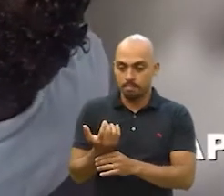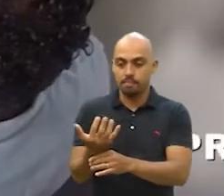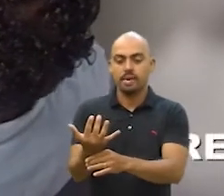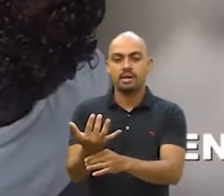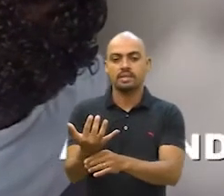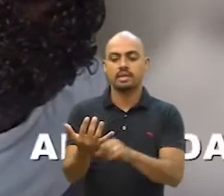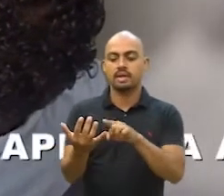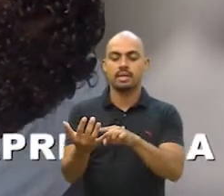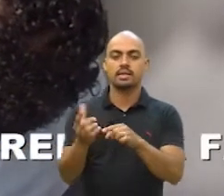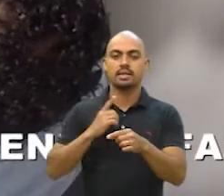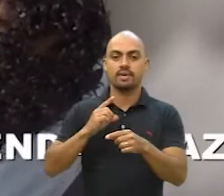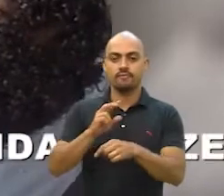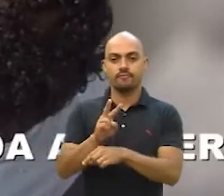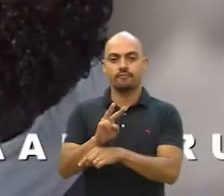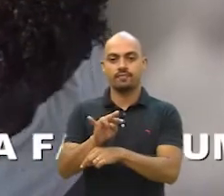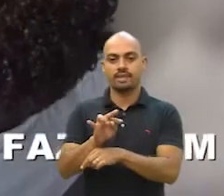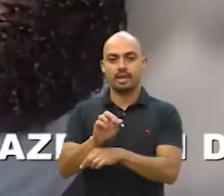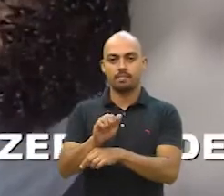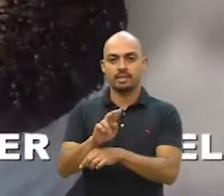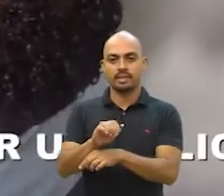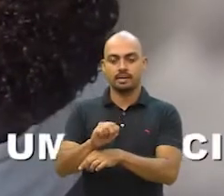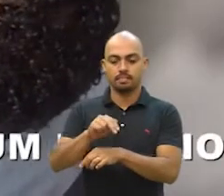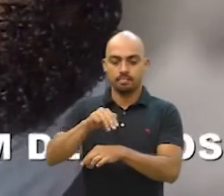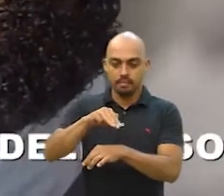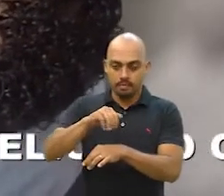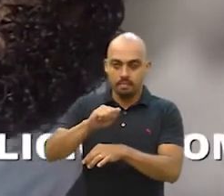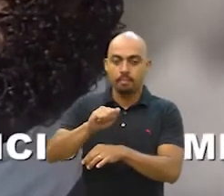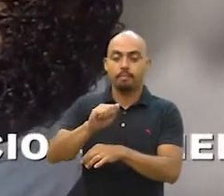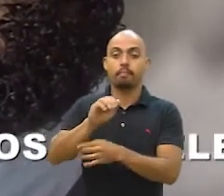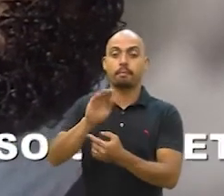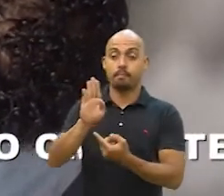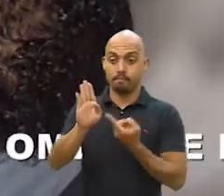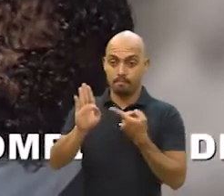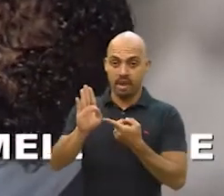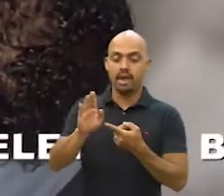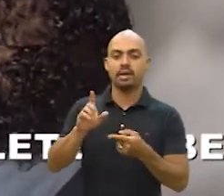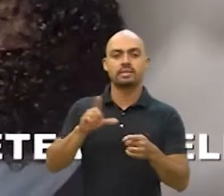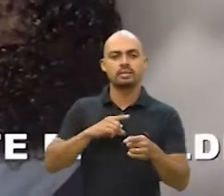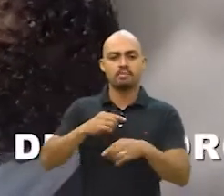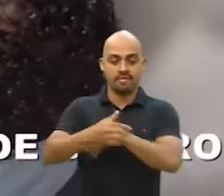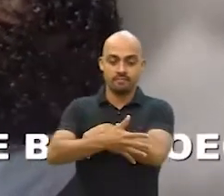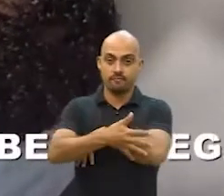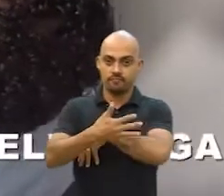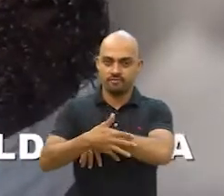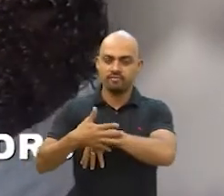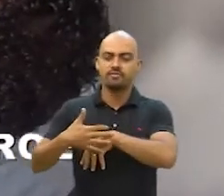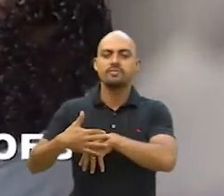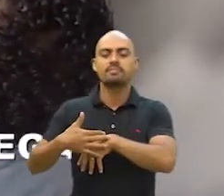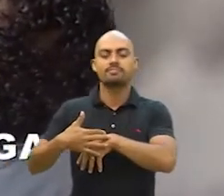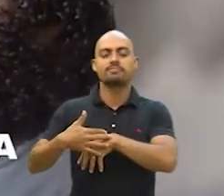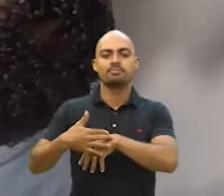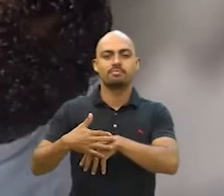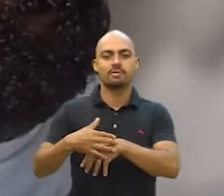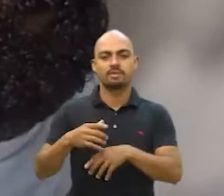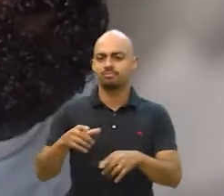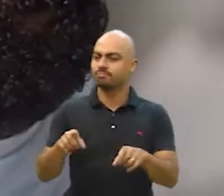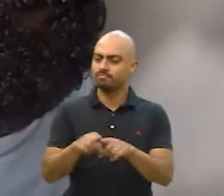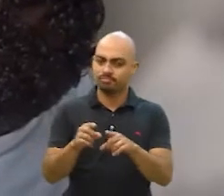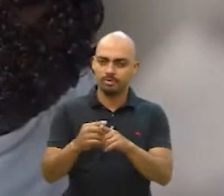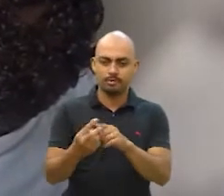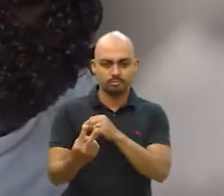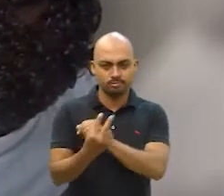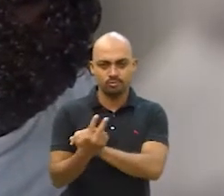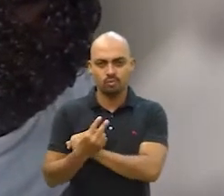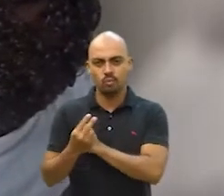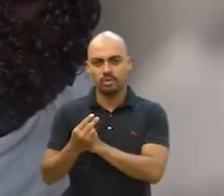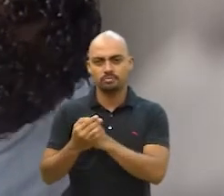para nós as vitaminas do complexo B, fibra, ela também tem proteína,